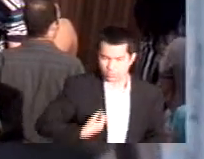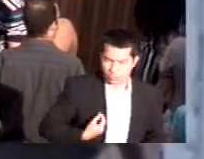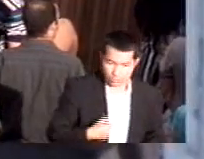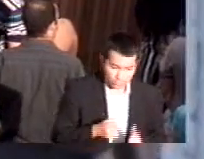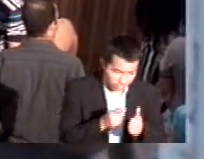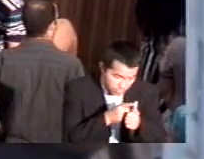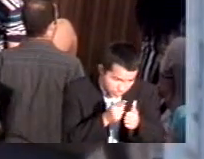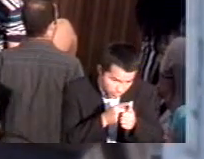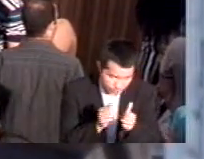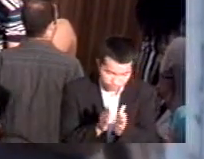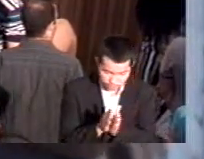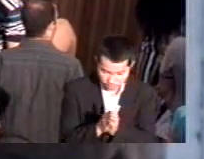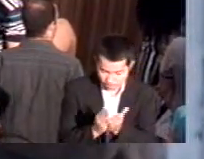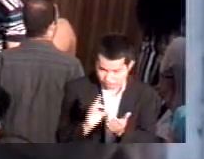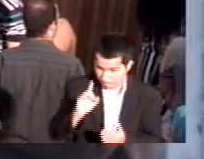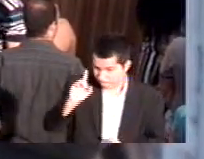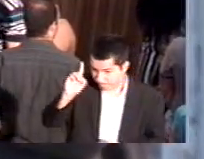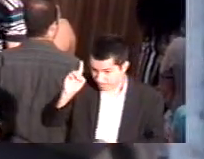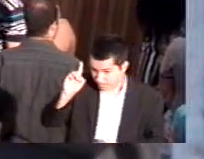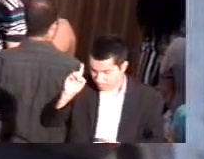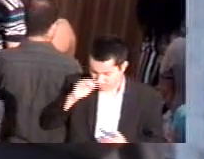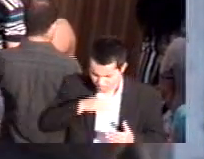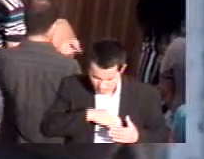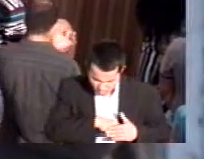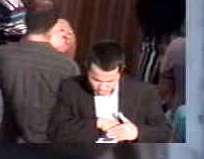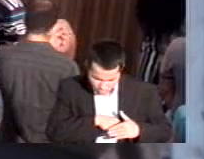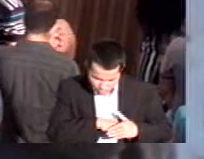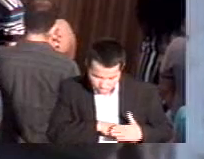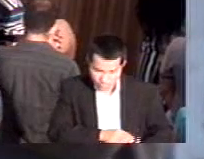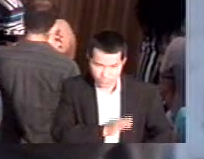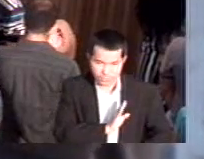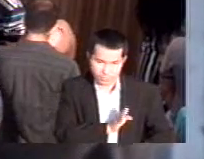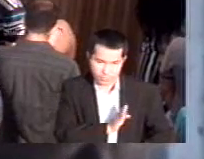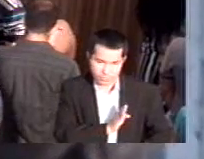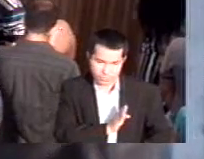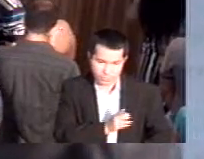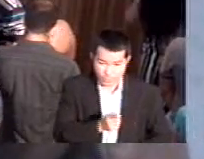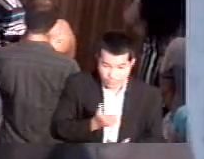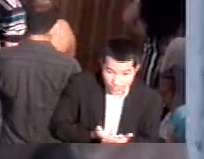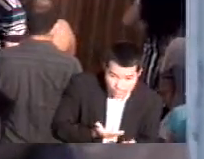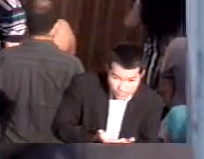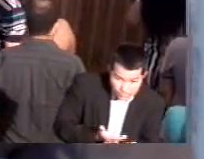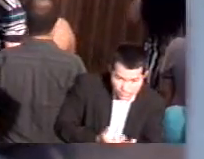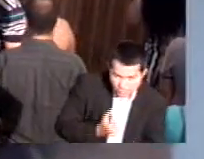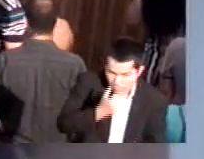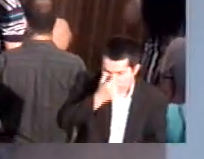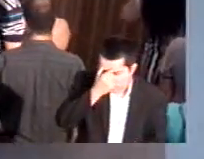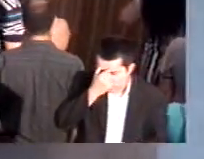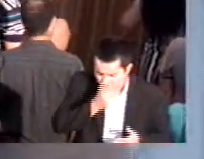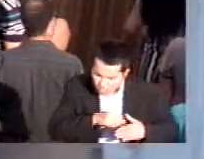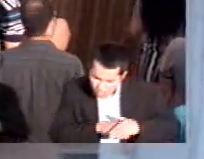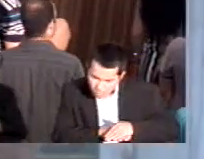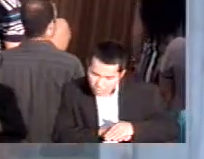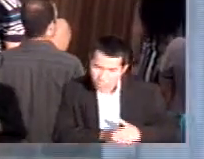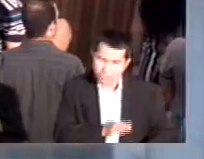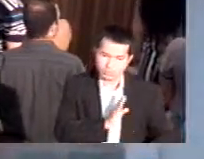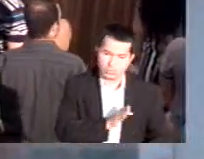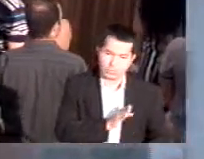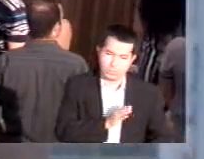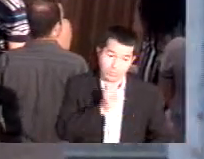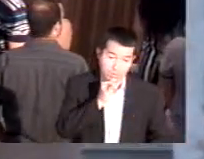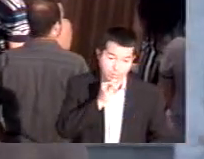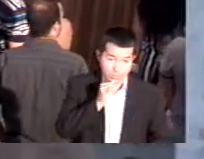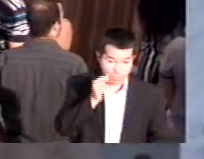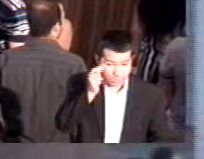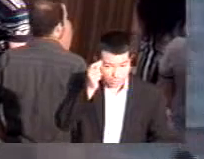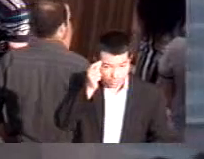é a palavra de Deus dentro do nosso coração. A primeira coisa que o inimigo vai tentar é que você não tenha